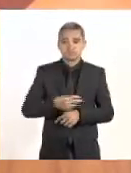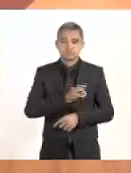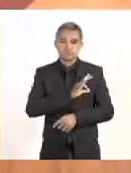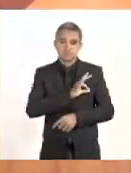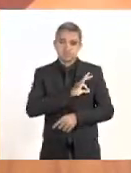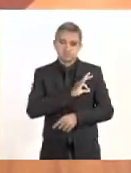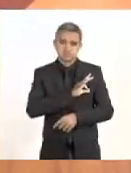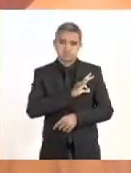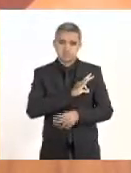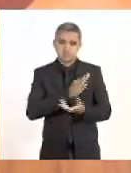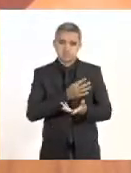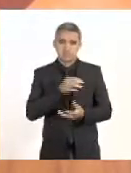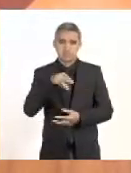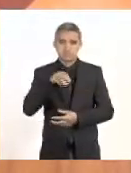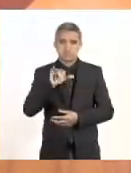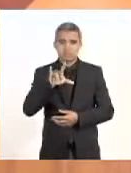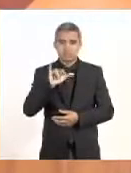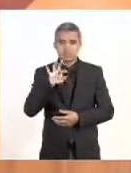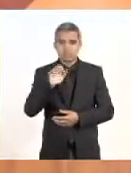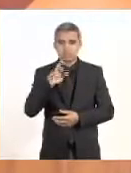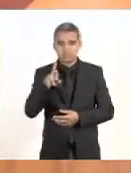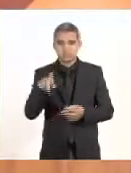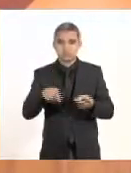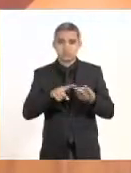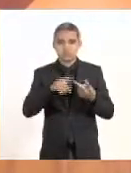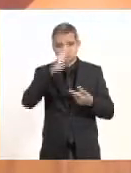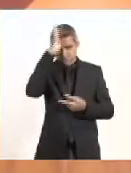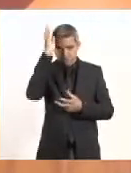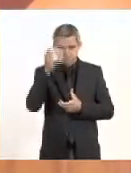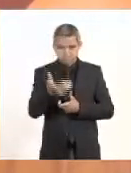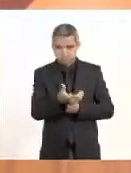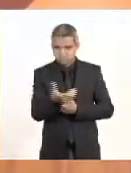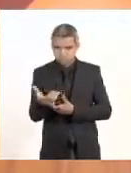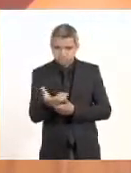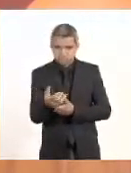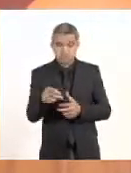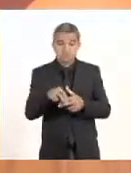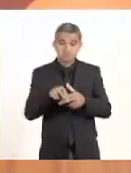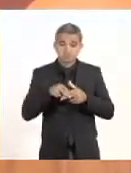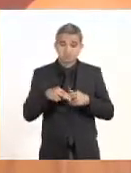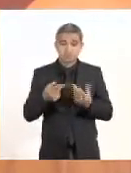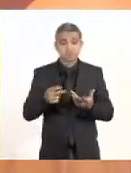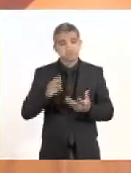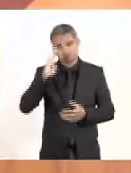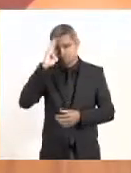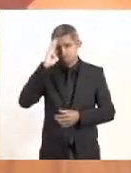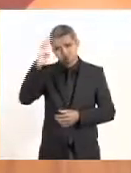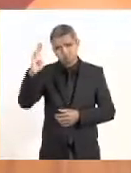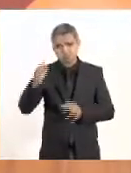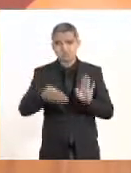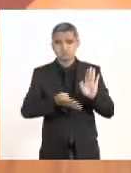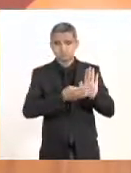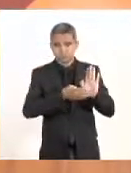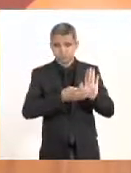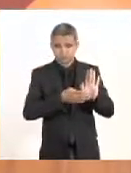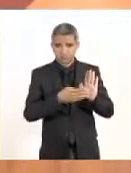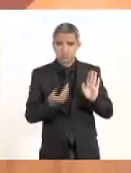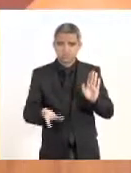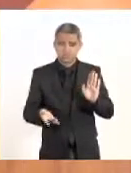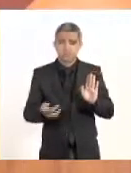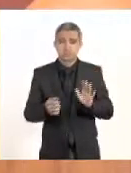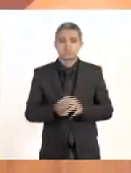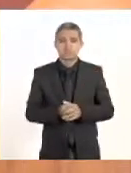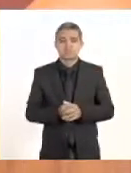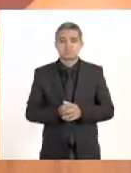policiais, militares e bombeiros. Então, esse encaminhamento, senhor presidente, é fundamental, por isso faço essa indicação, que vai ficar para